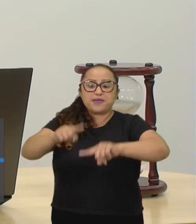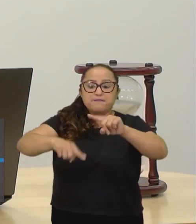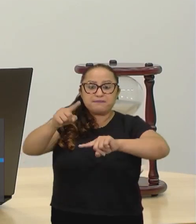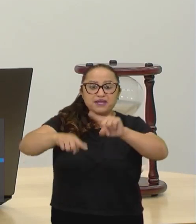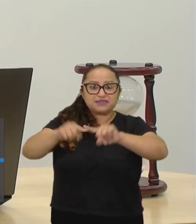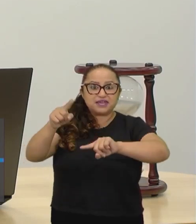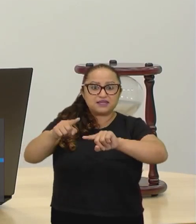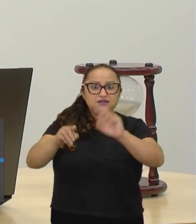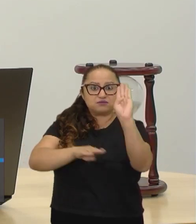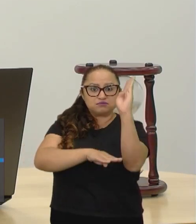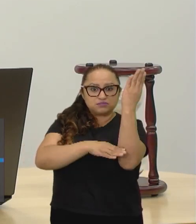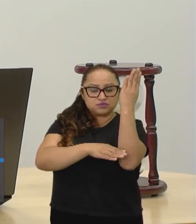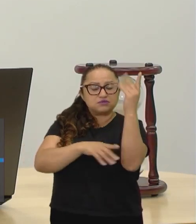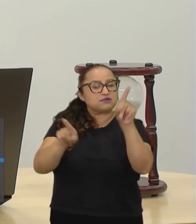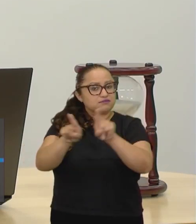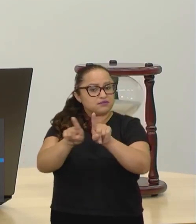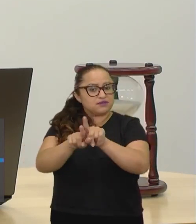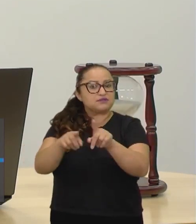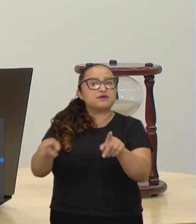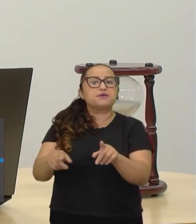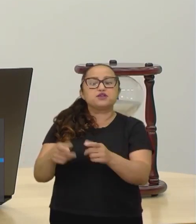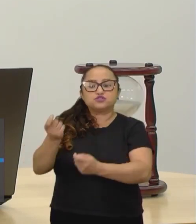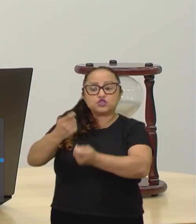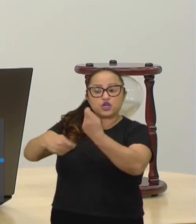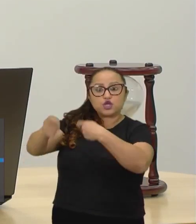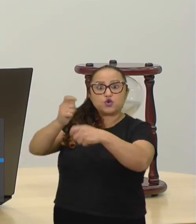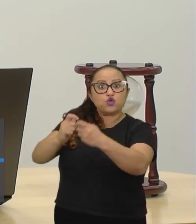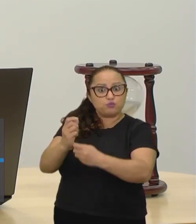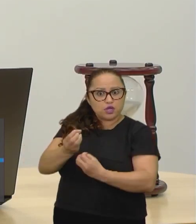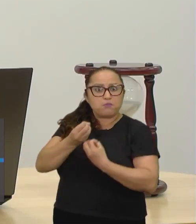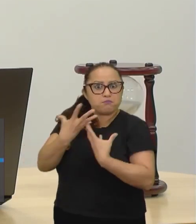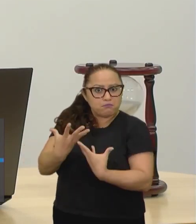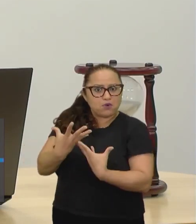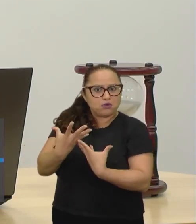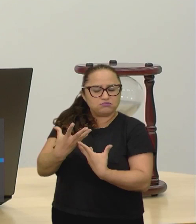mercado consumidor. Então, a Europa precisa